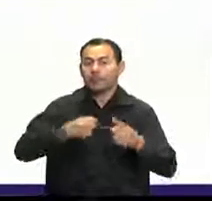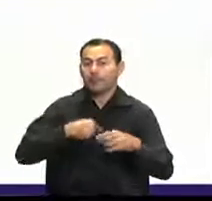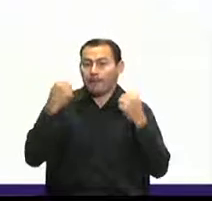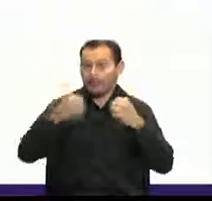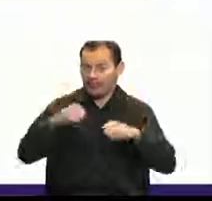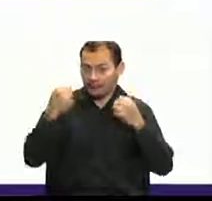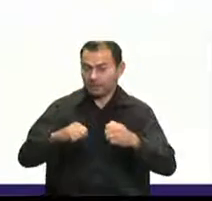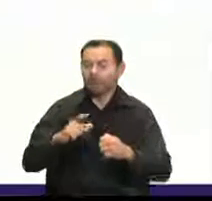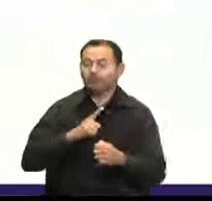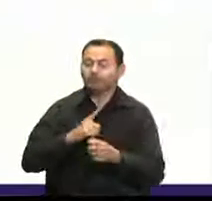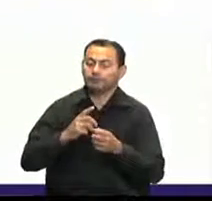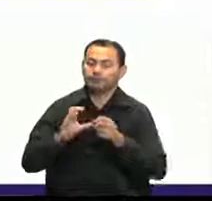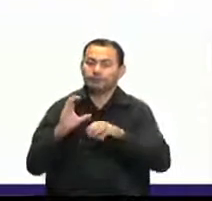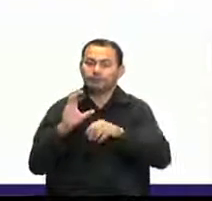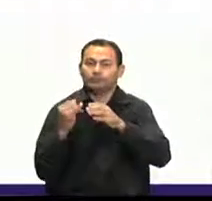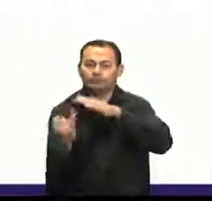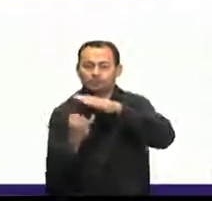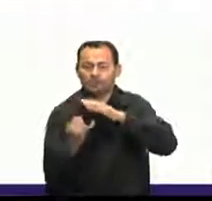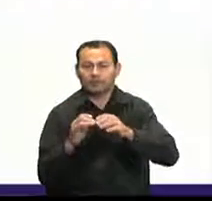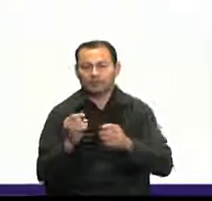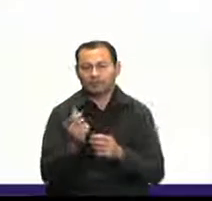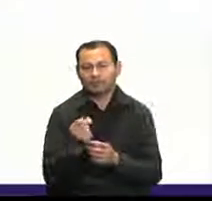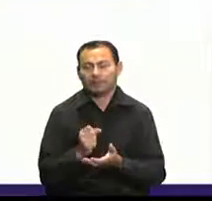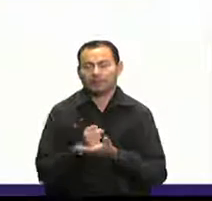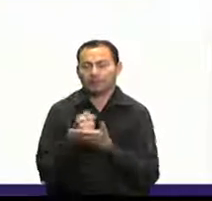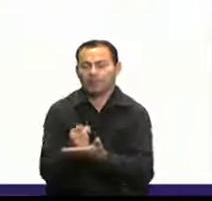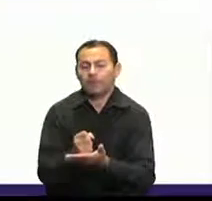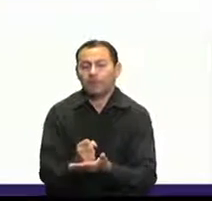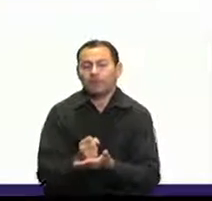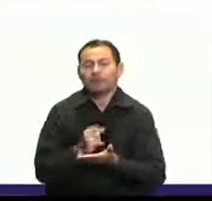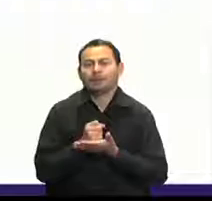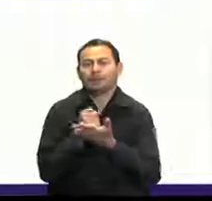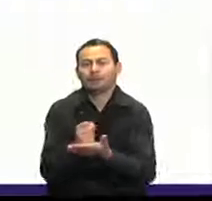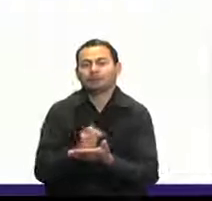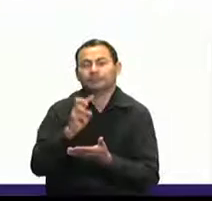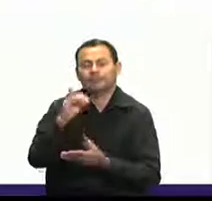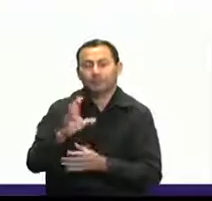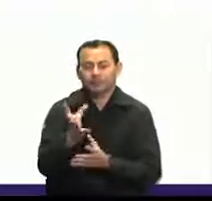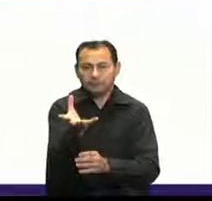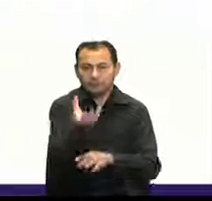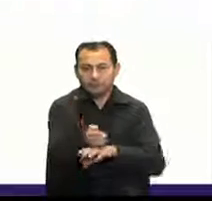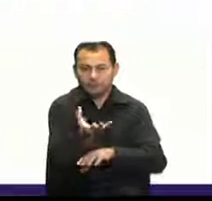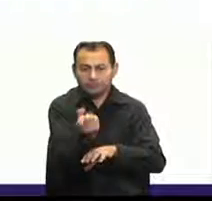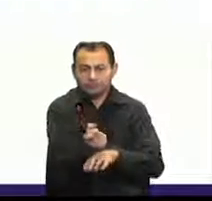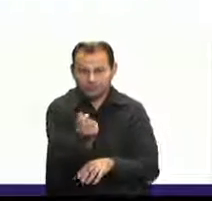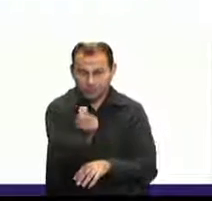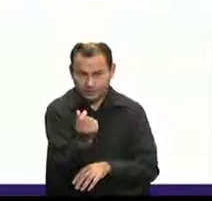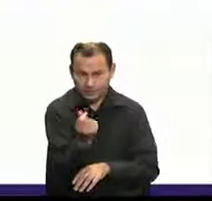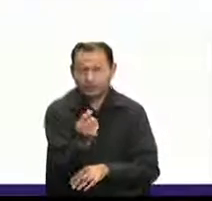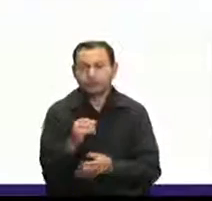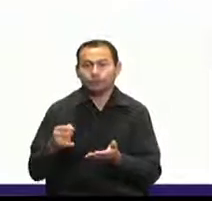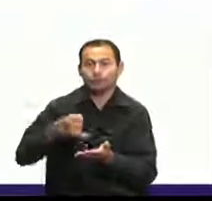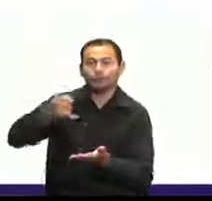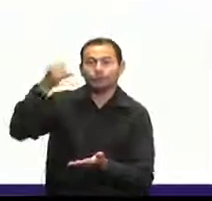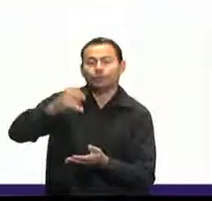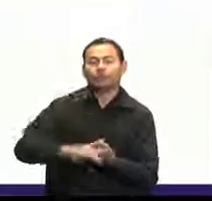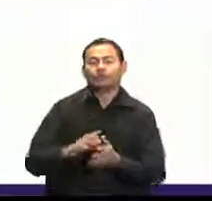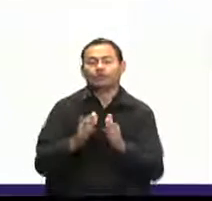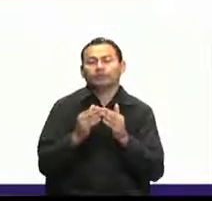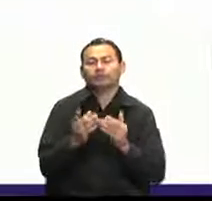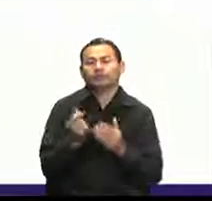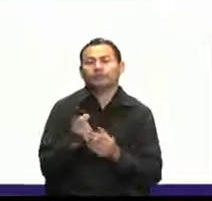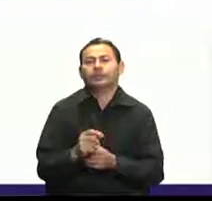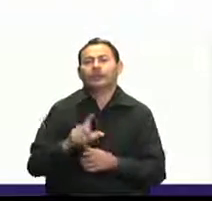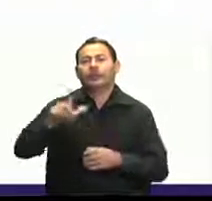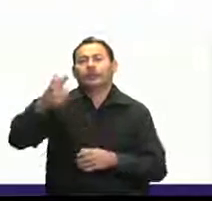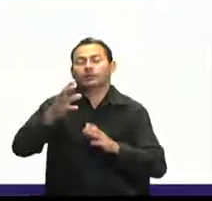preciso que uma instituição financeira intermediadora o intermediador ele vai captar o dinheiro a uma taxa de juro e empresta